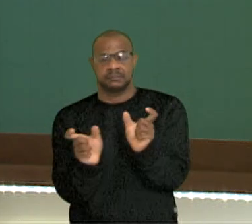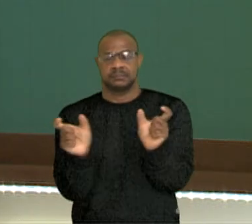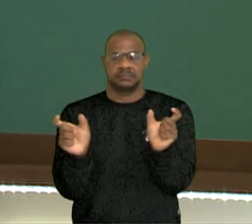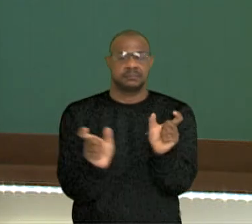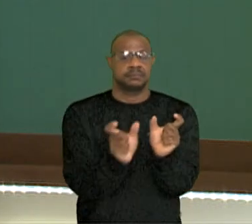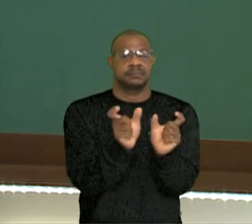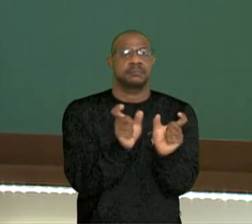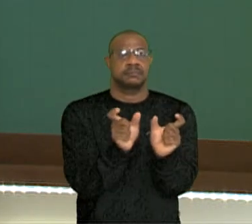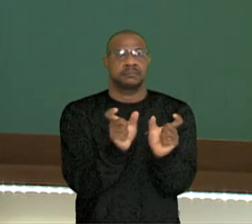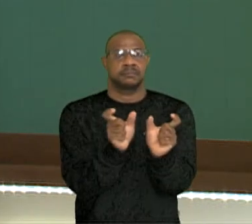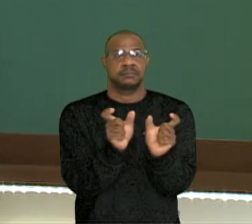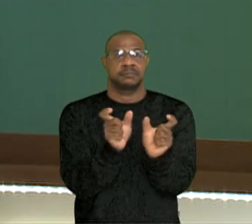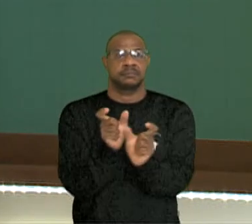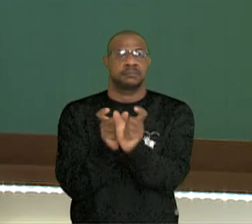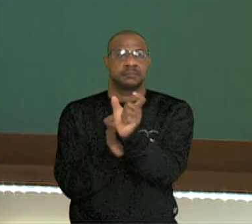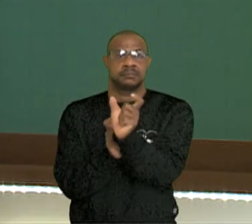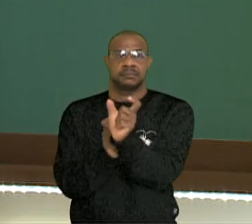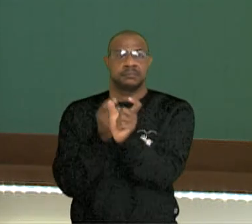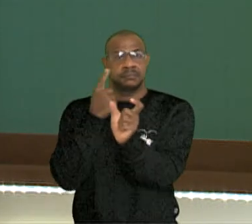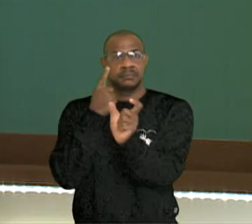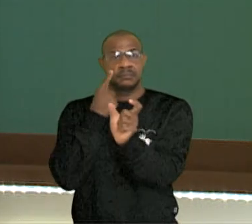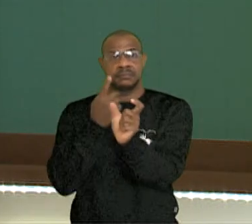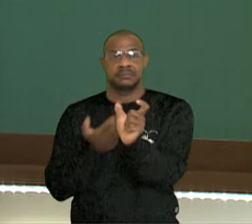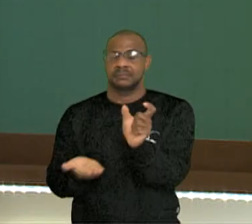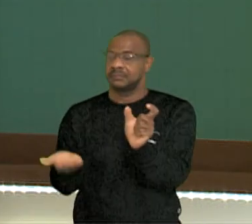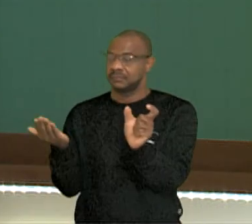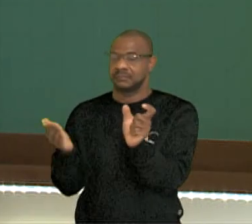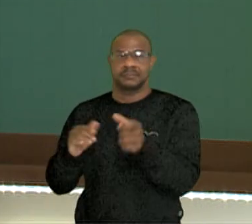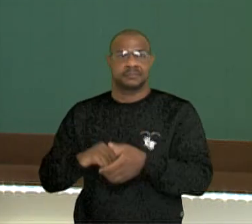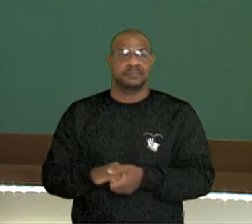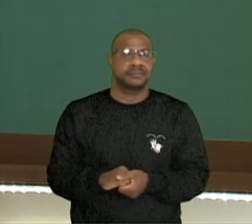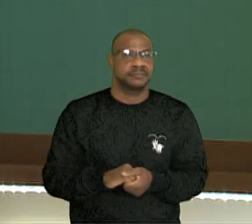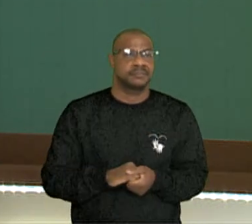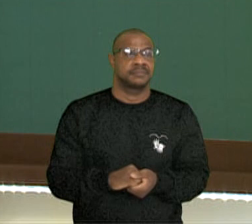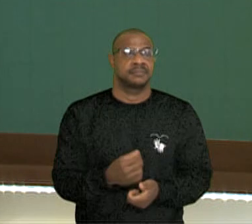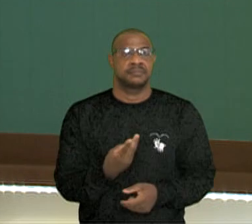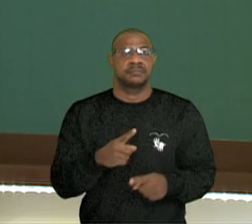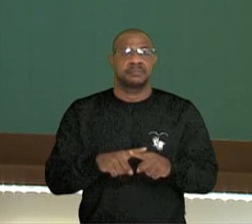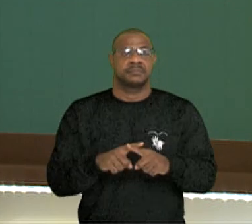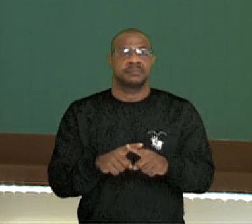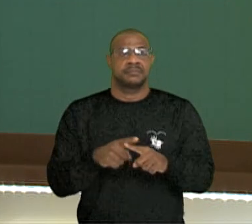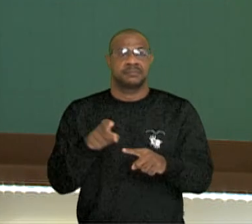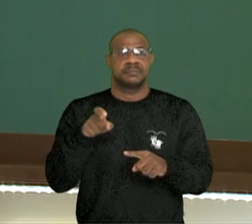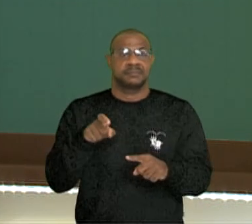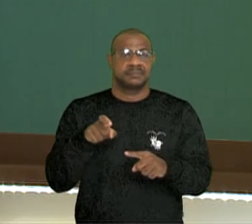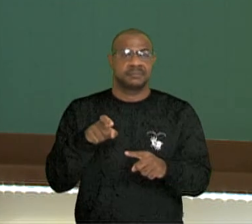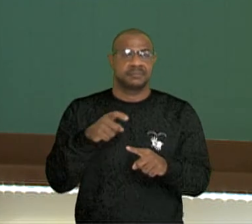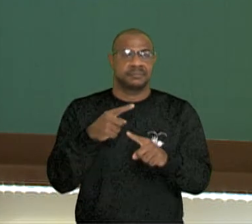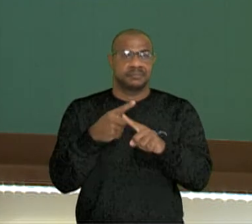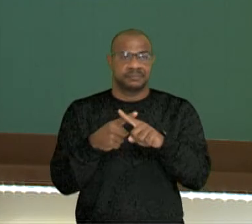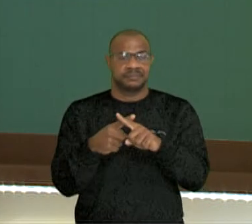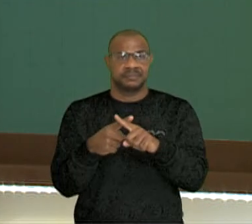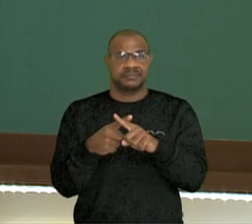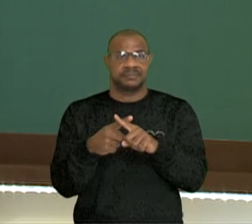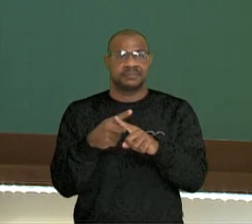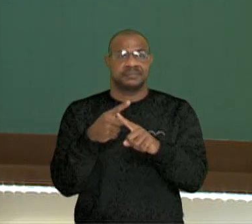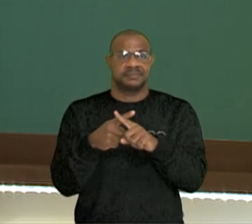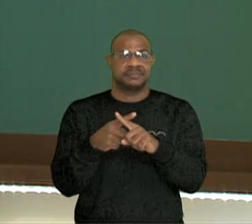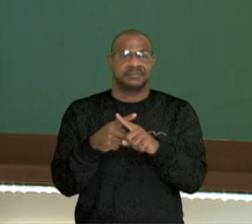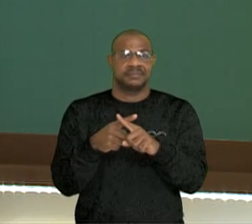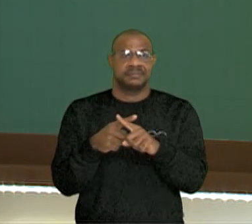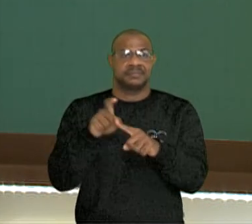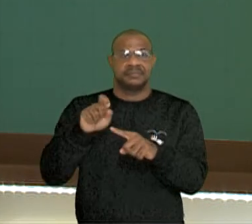esse cara vezes esse, tá bom? Então, verificando 2 vezes esse primeiro termo aqui que